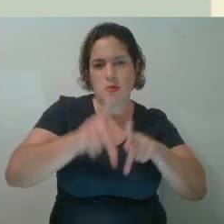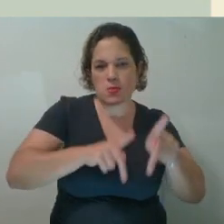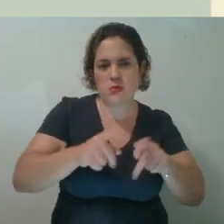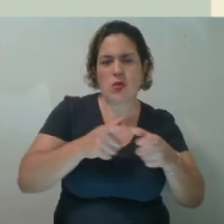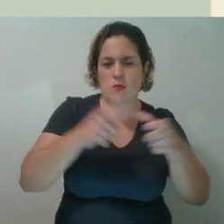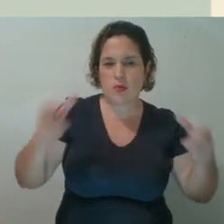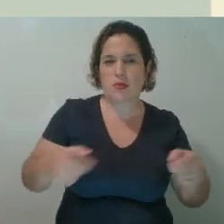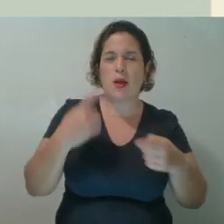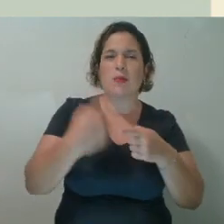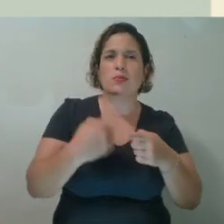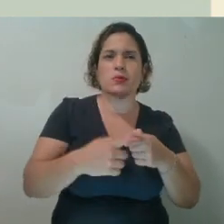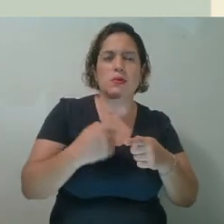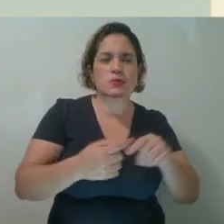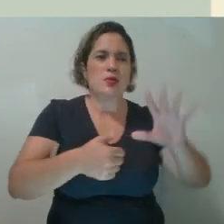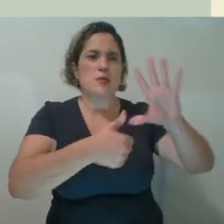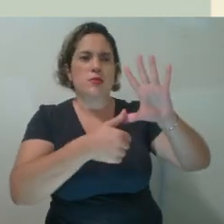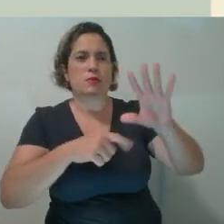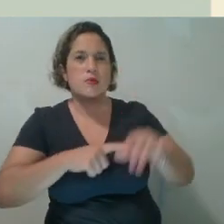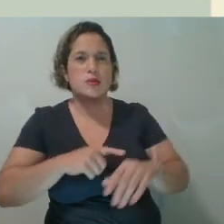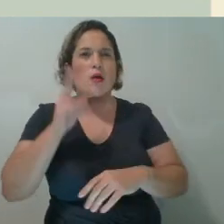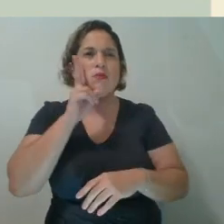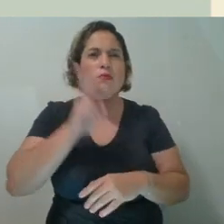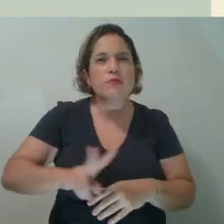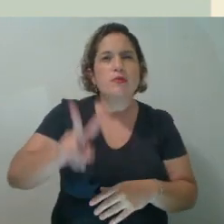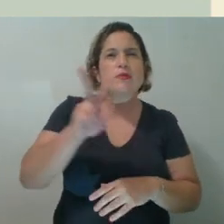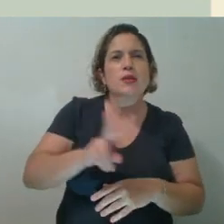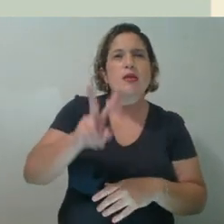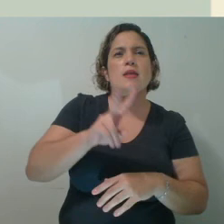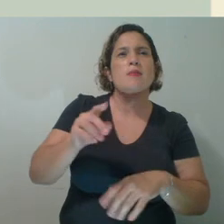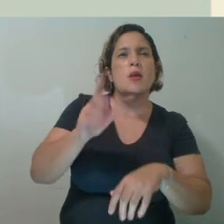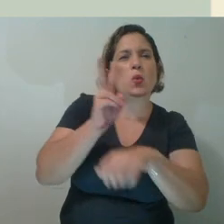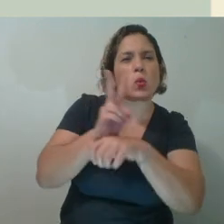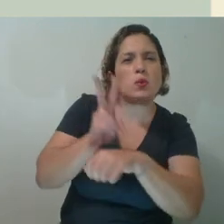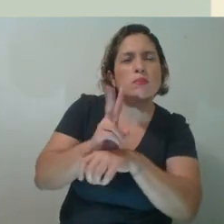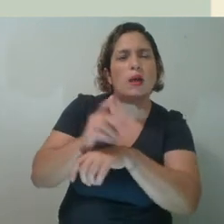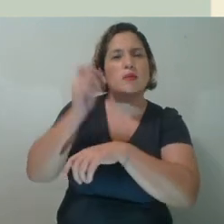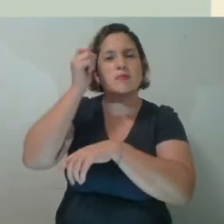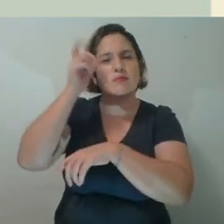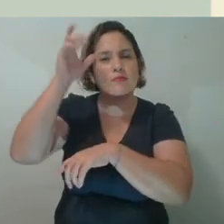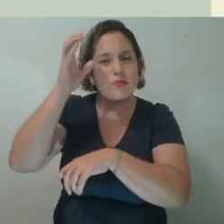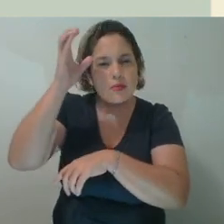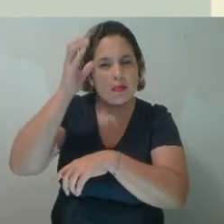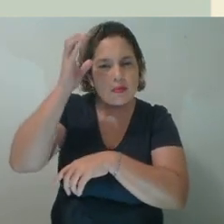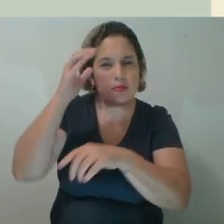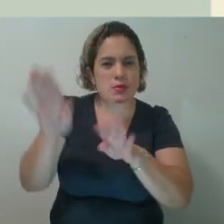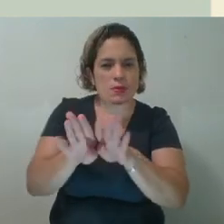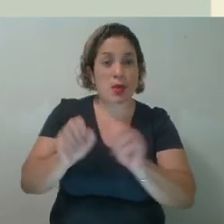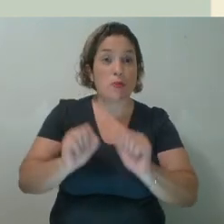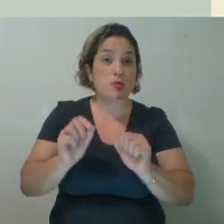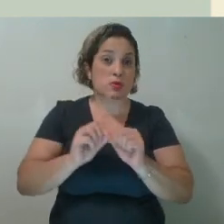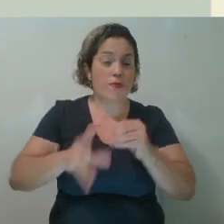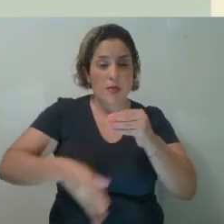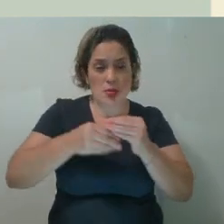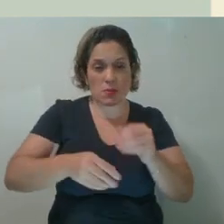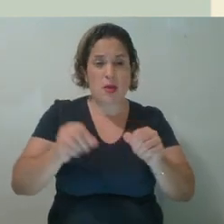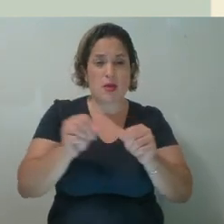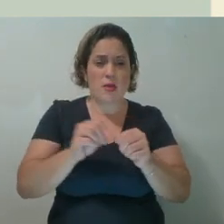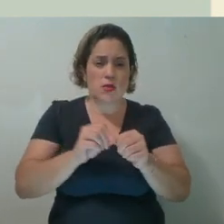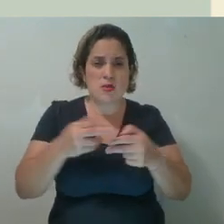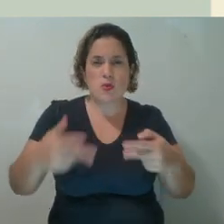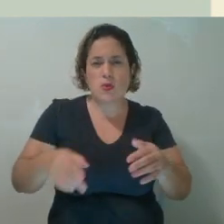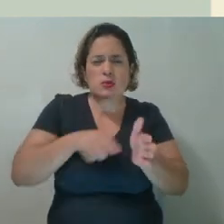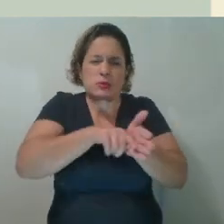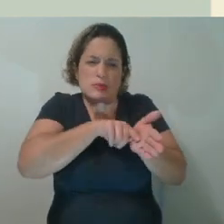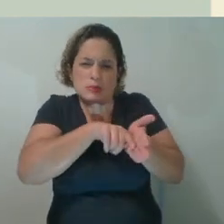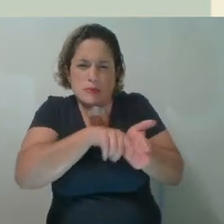gatos selvagens na América do Norte. Poderiam ter sido realizadas investigações adicionais, como radiografias, histopatologia